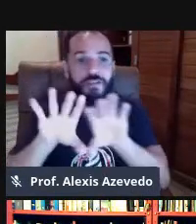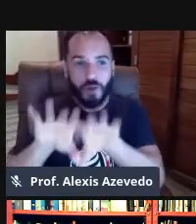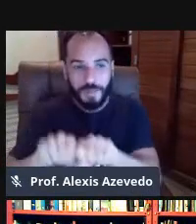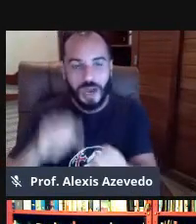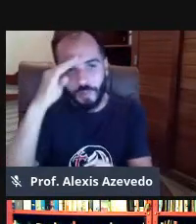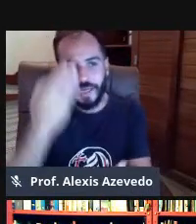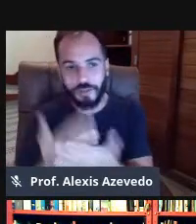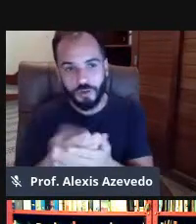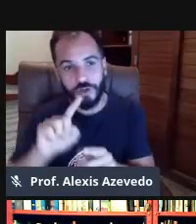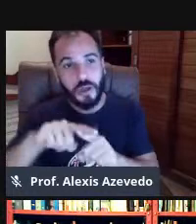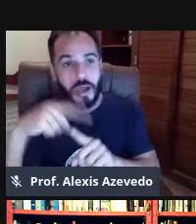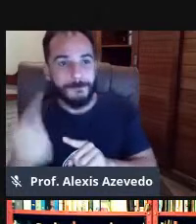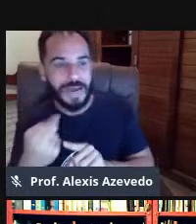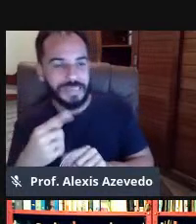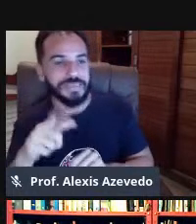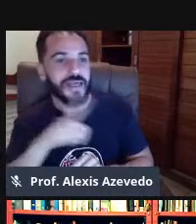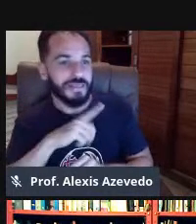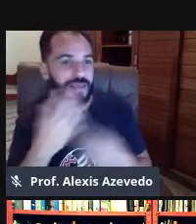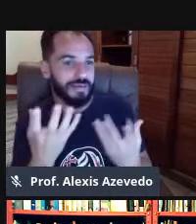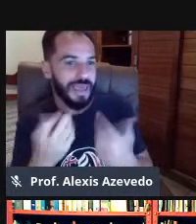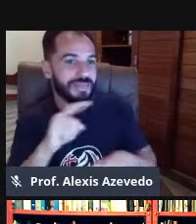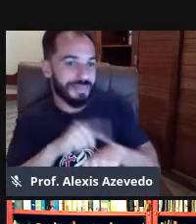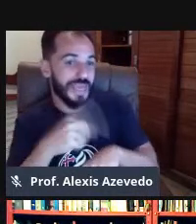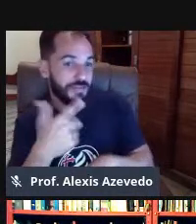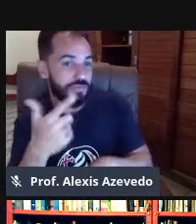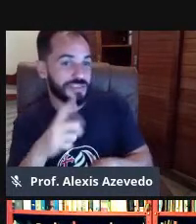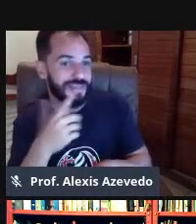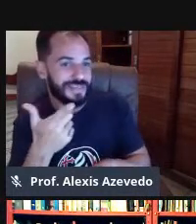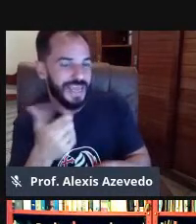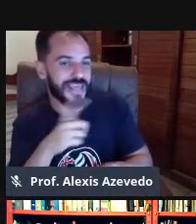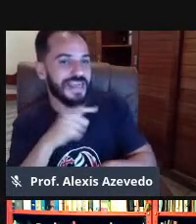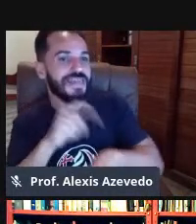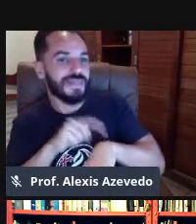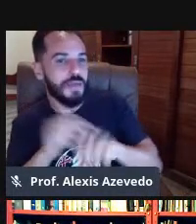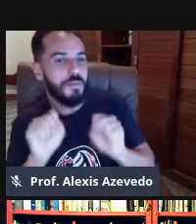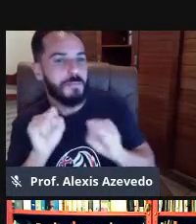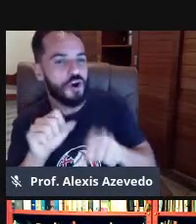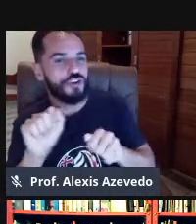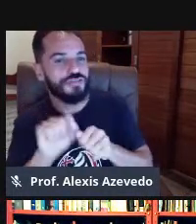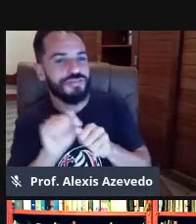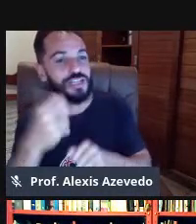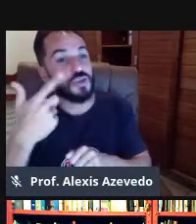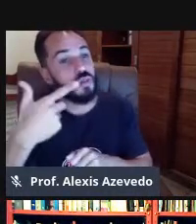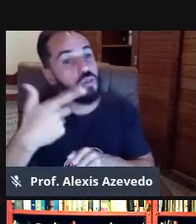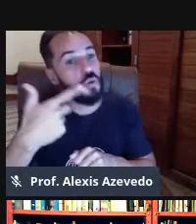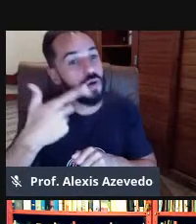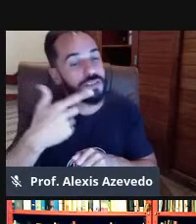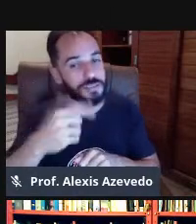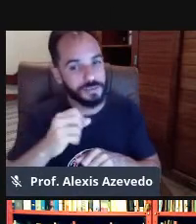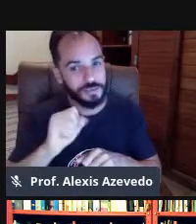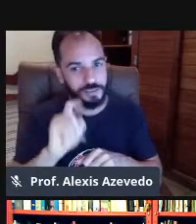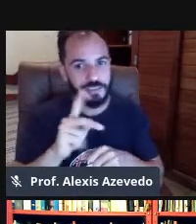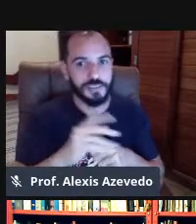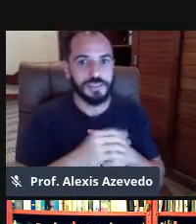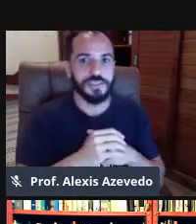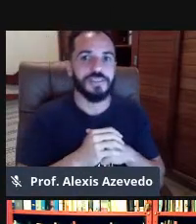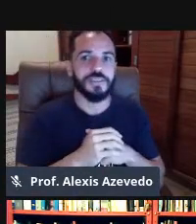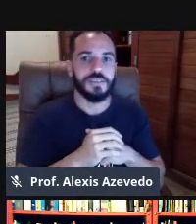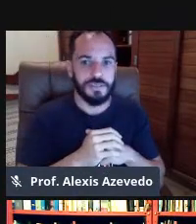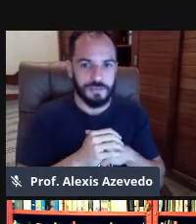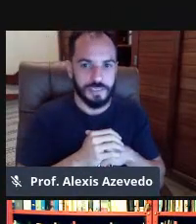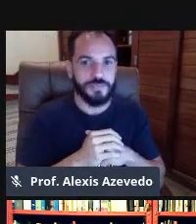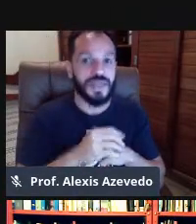como aqui, como vocês podem ver aqui, né, os estágios, né, vão aparecendo aqui os